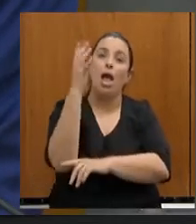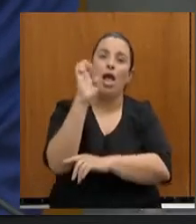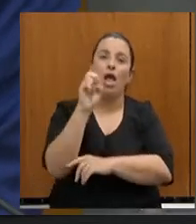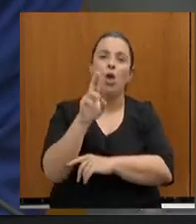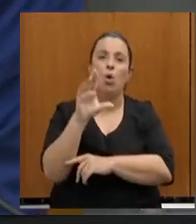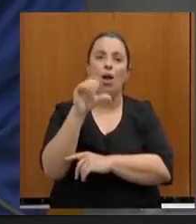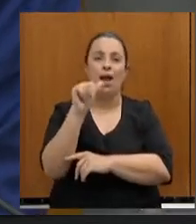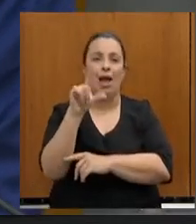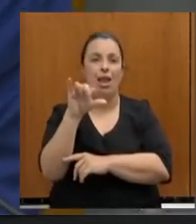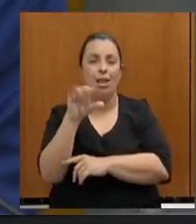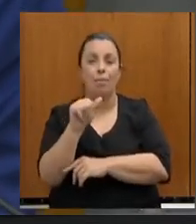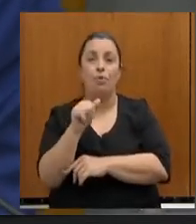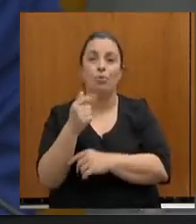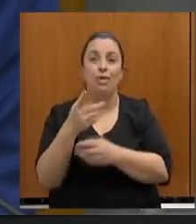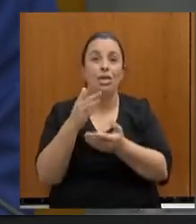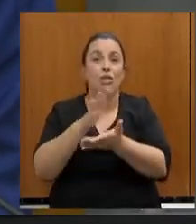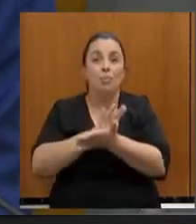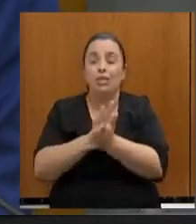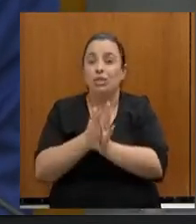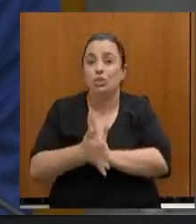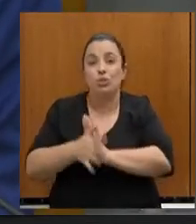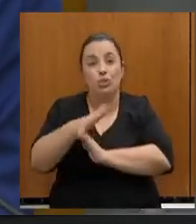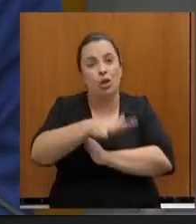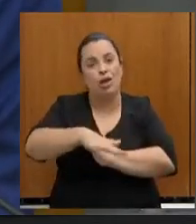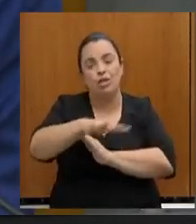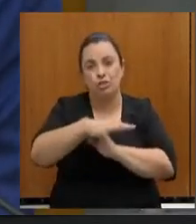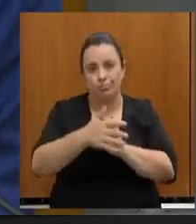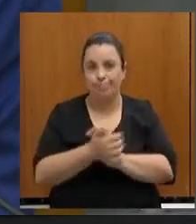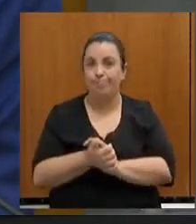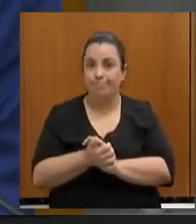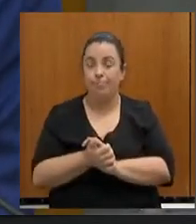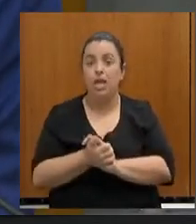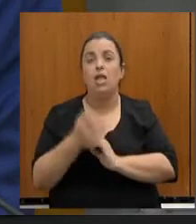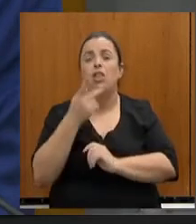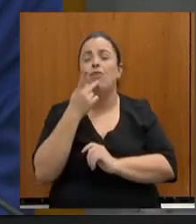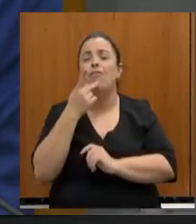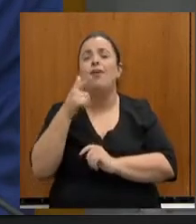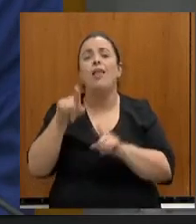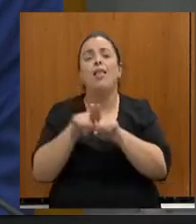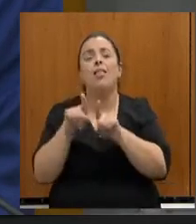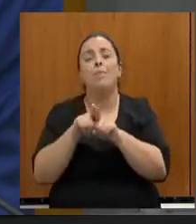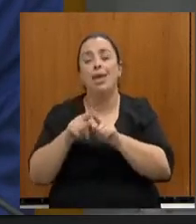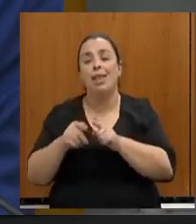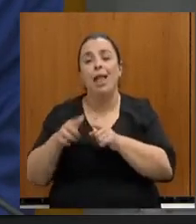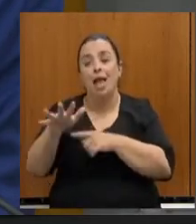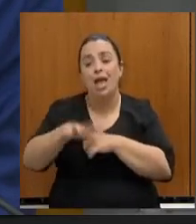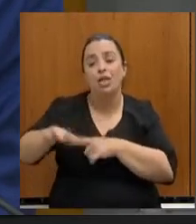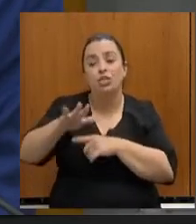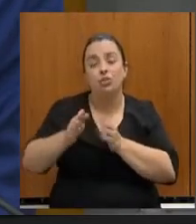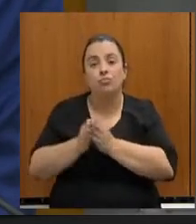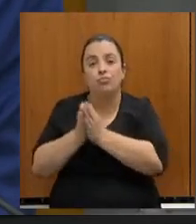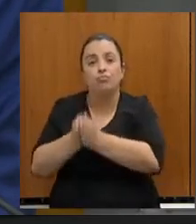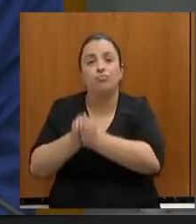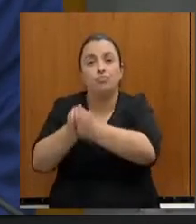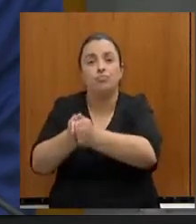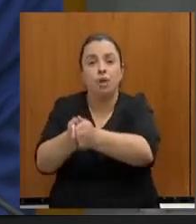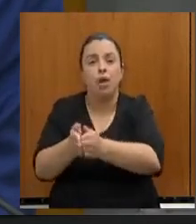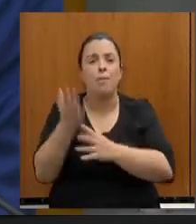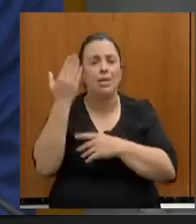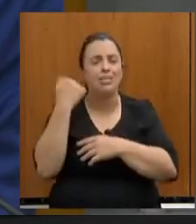tratado o desenvolvimento do várias opções estive visitando a região dos erro no início do ano e a incrível como as